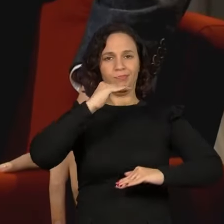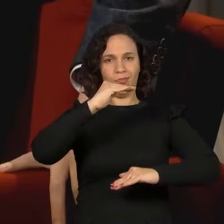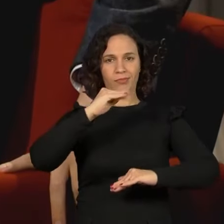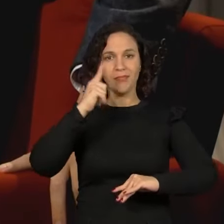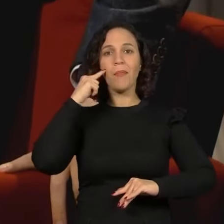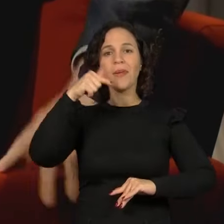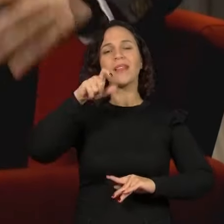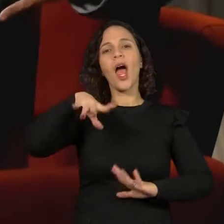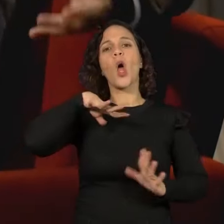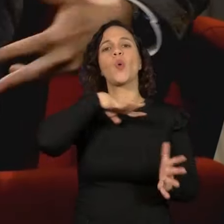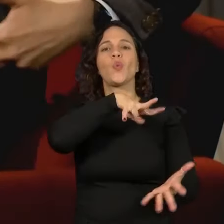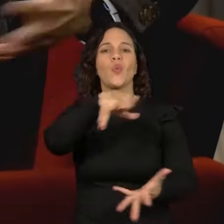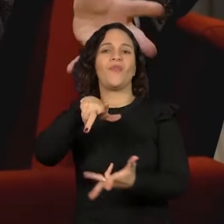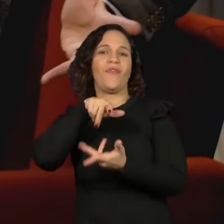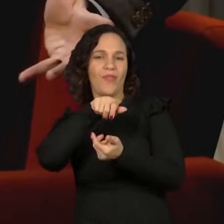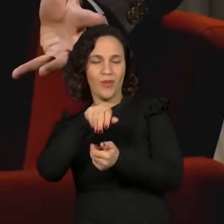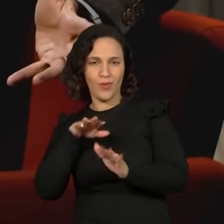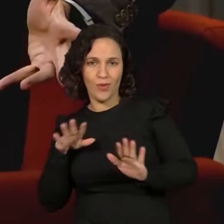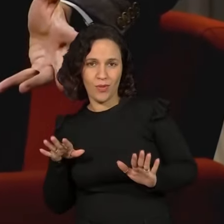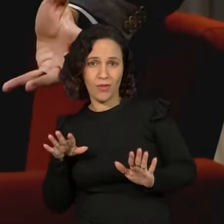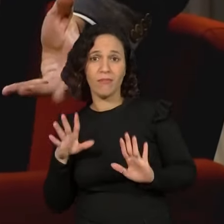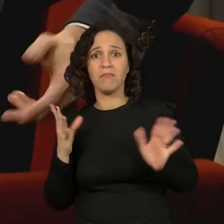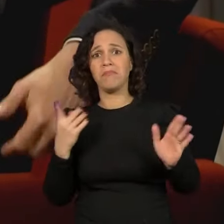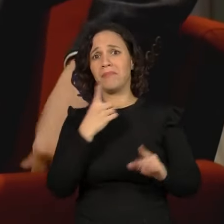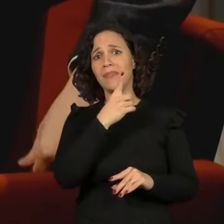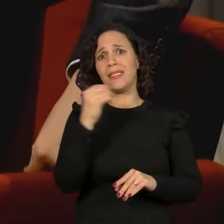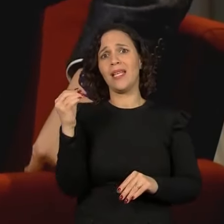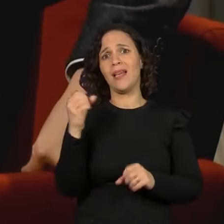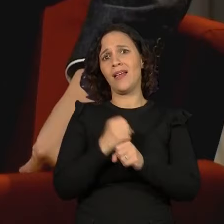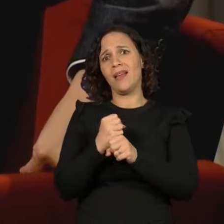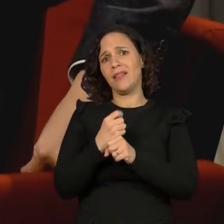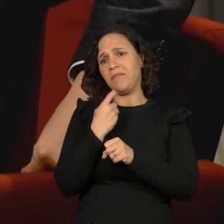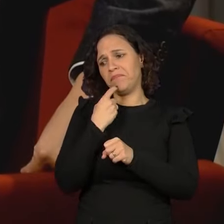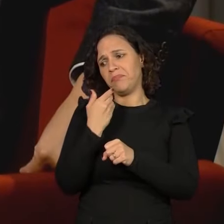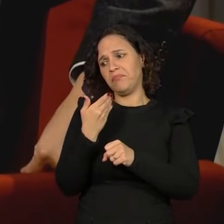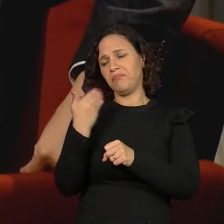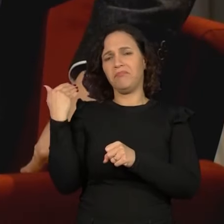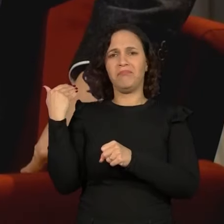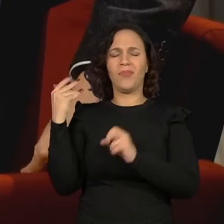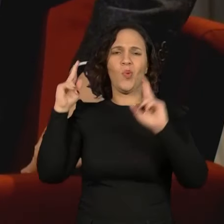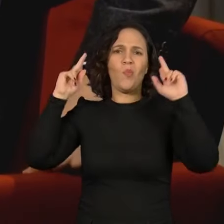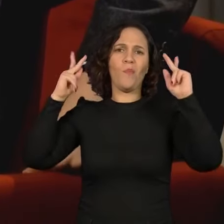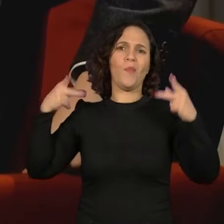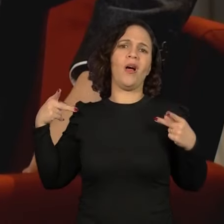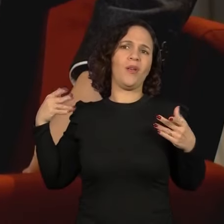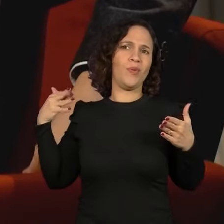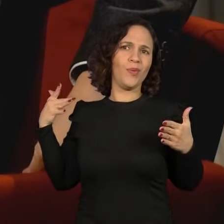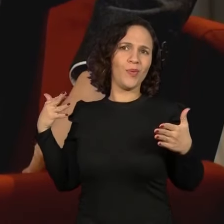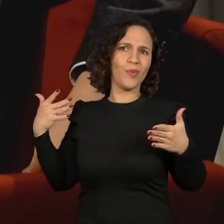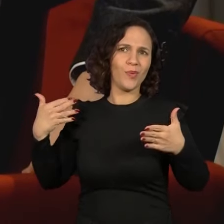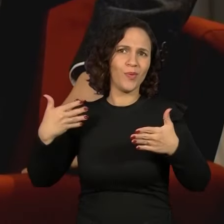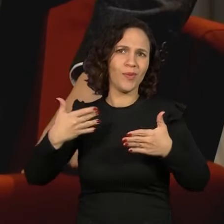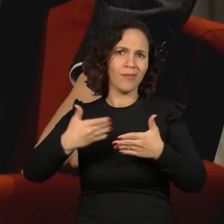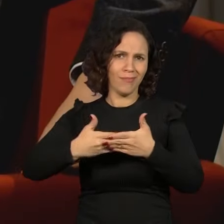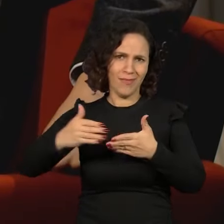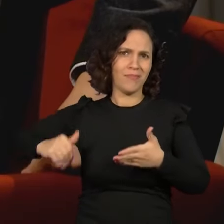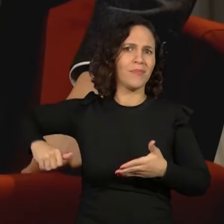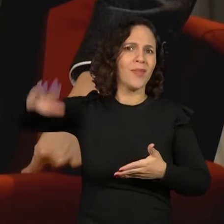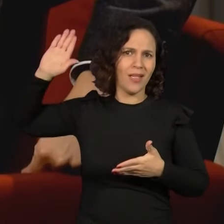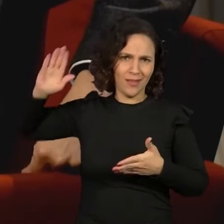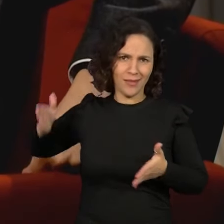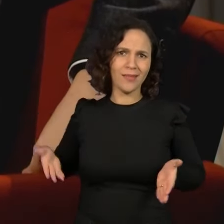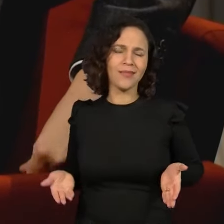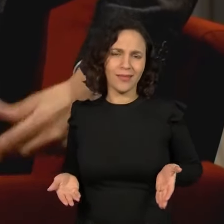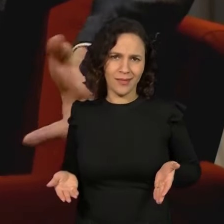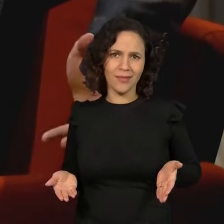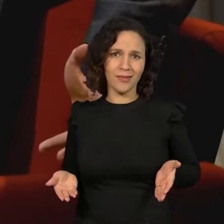eh portanto 100 anos que não é nada na história da humanidade nós